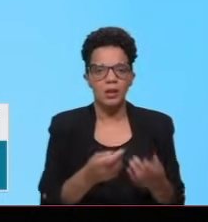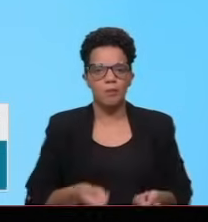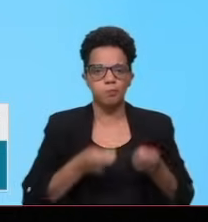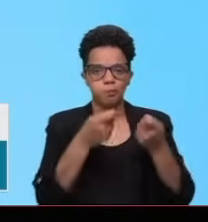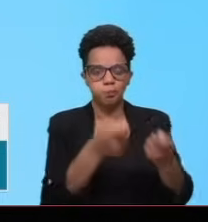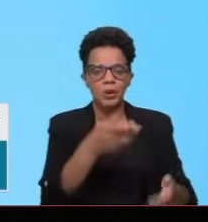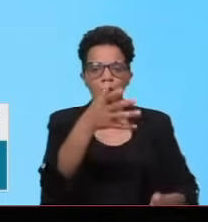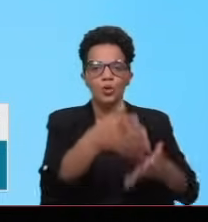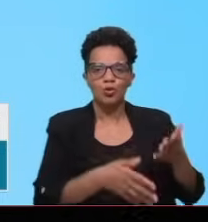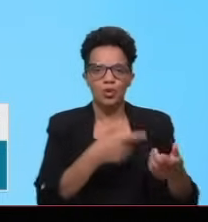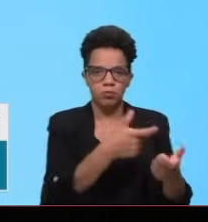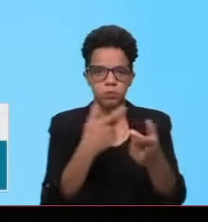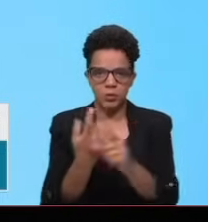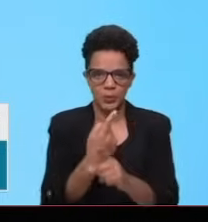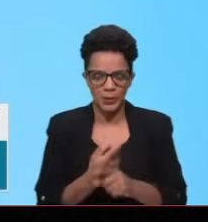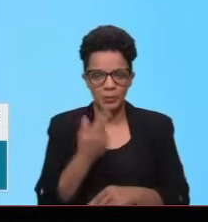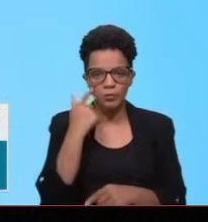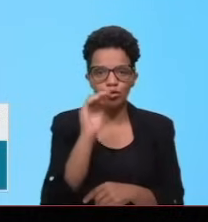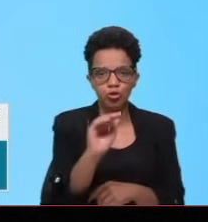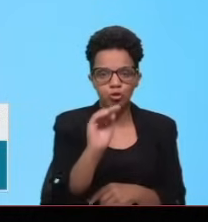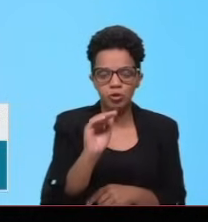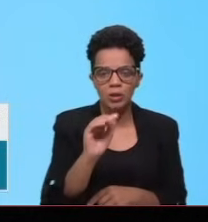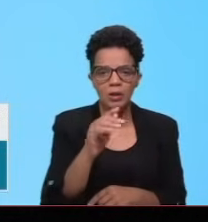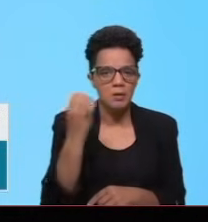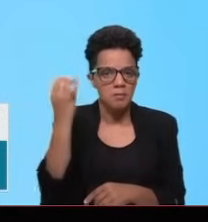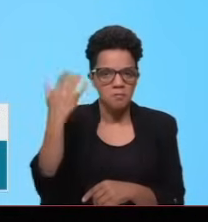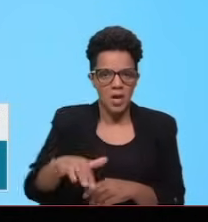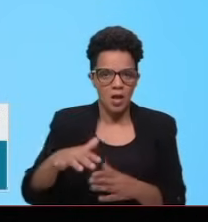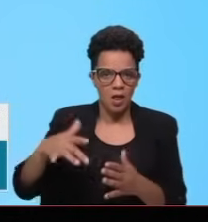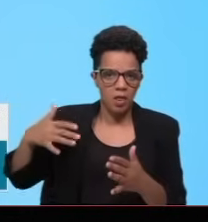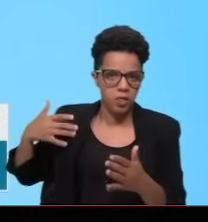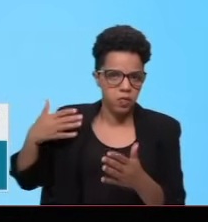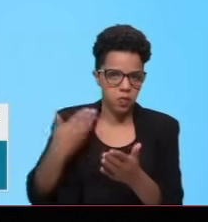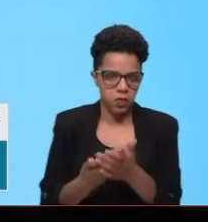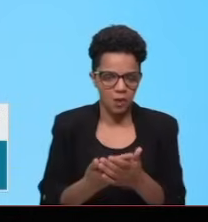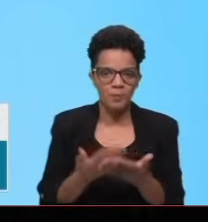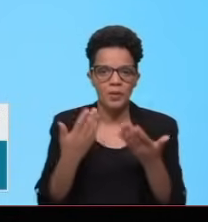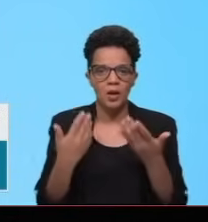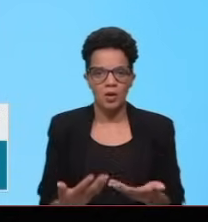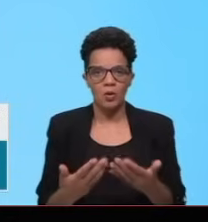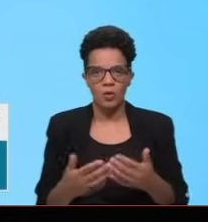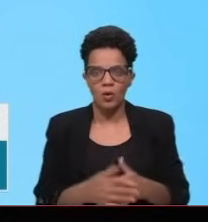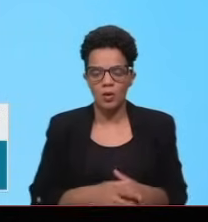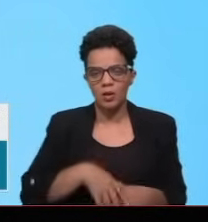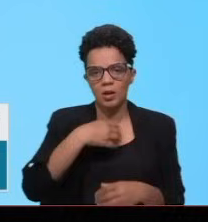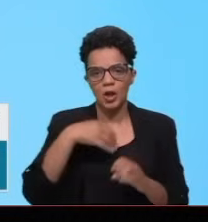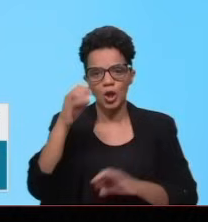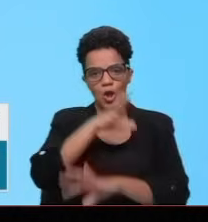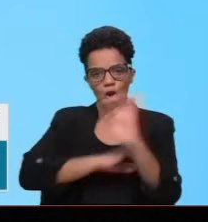armamento e eu chamo a atenção que isto sempre foi errado neste momento Enfim este euroinox